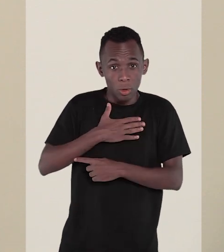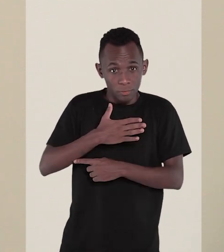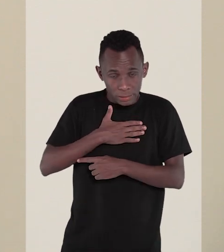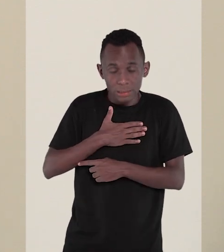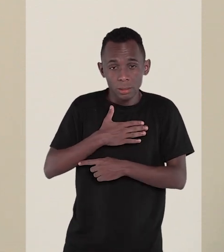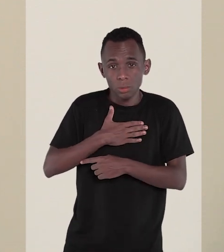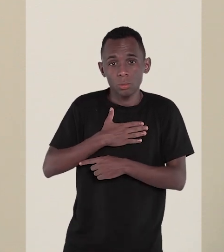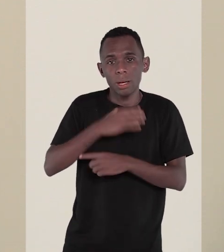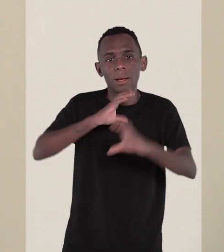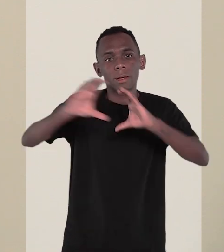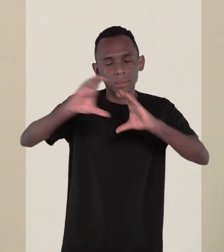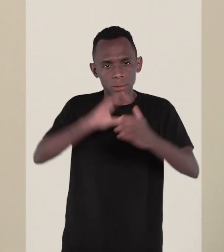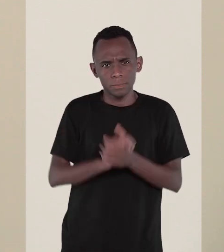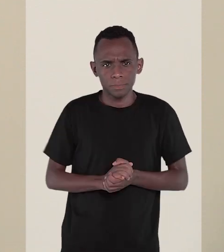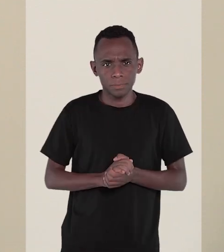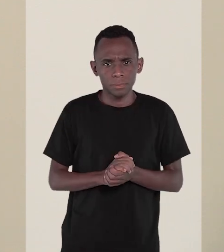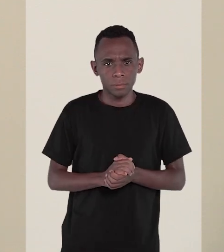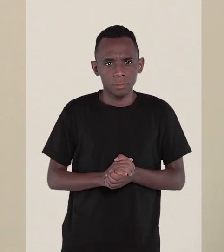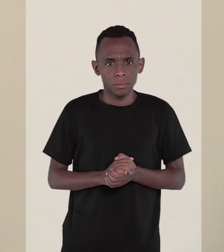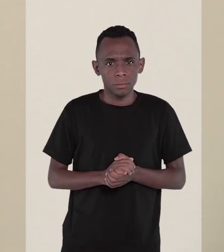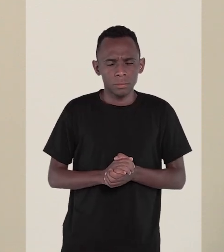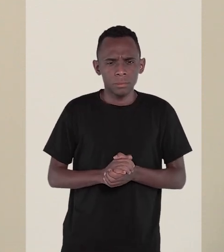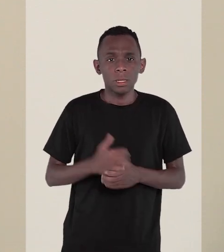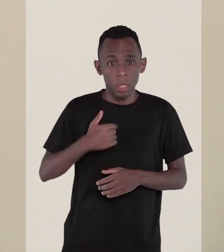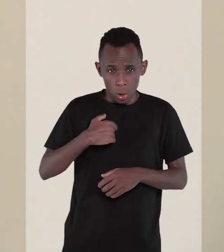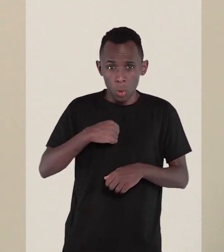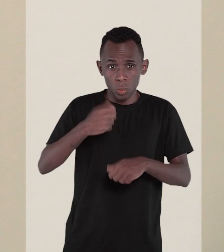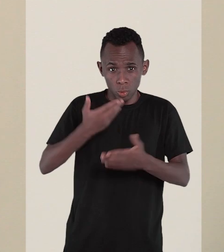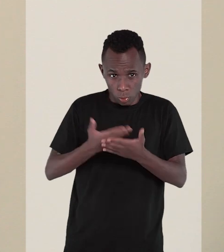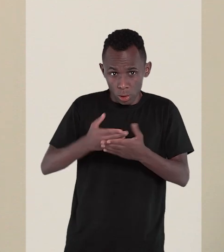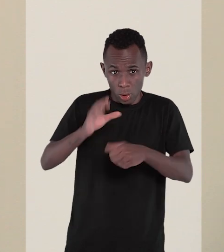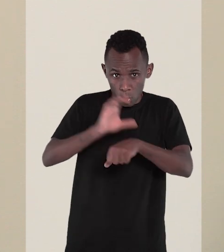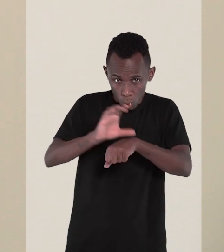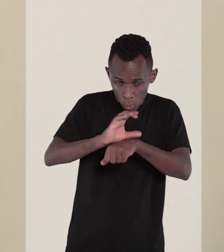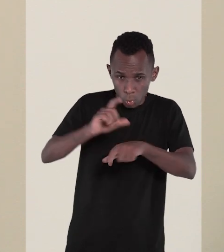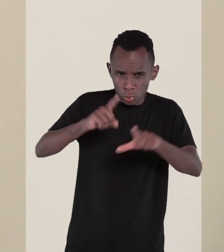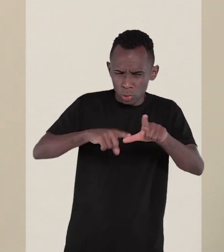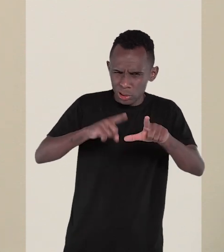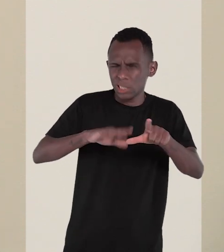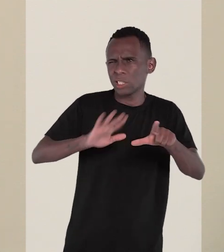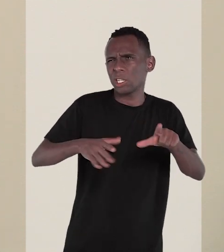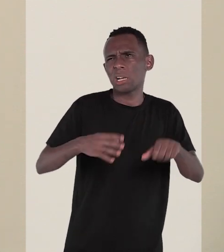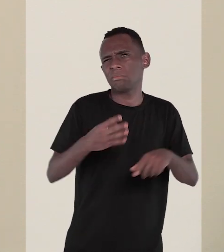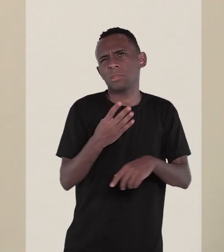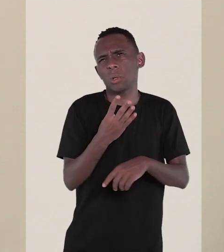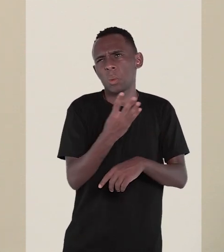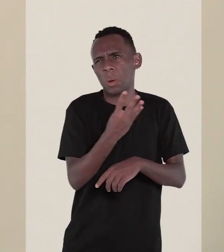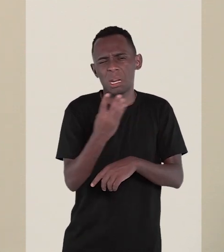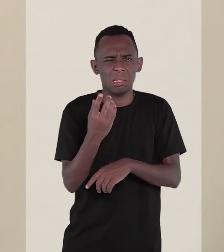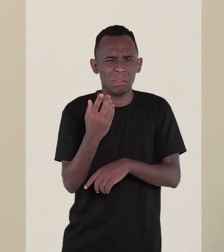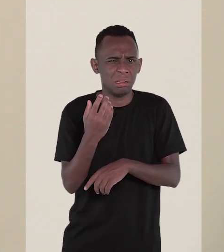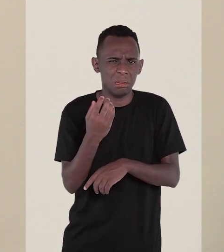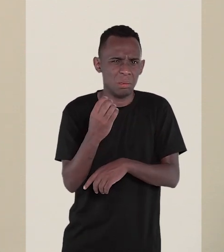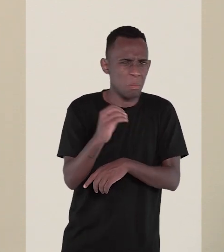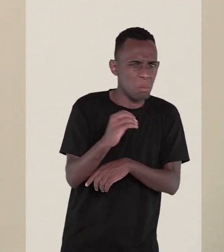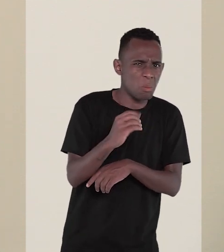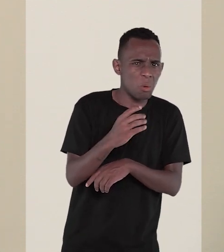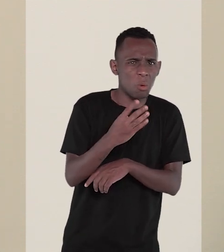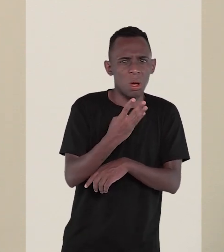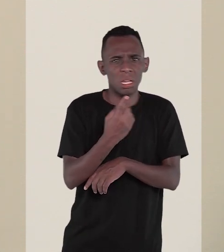atividade principal. Você chegou a fazer curso de letras? Cheguei. Bem, já coroa, né? Eu já tinha 40 e poucos